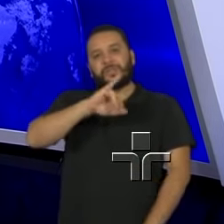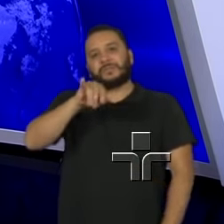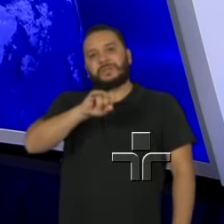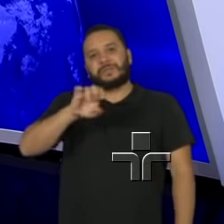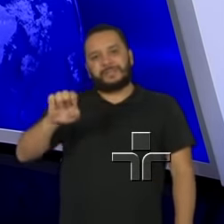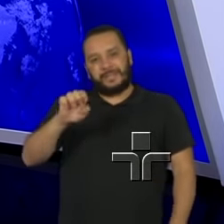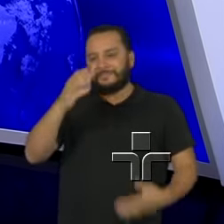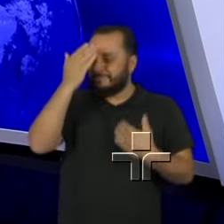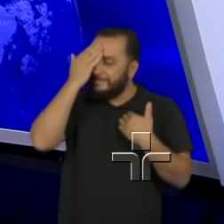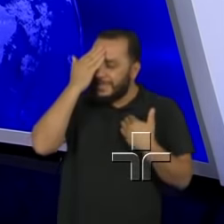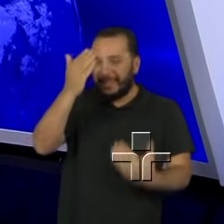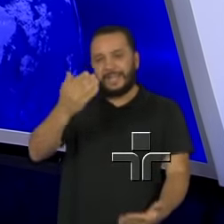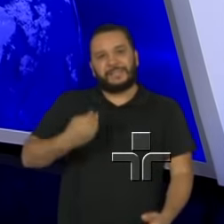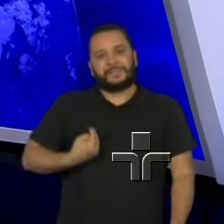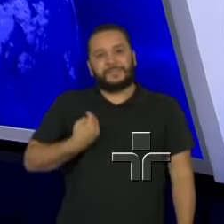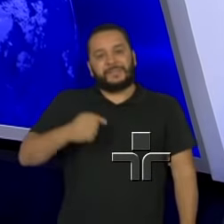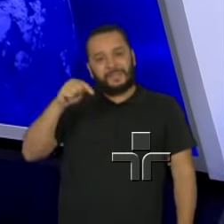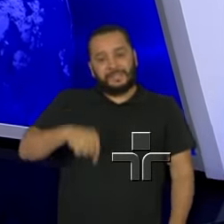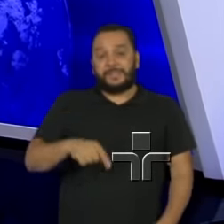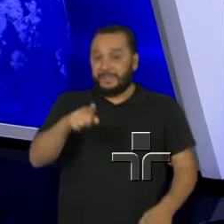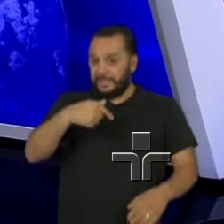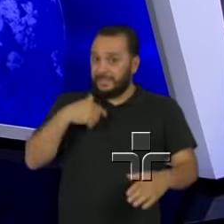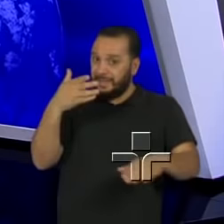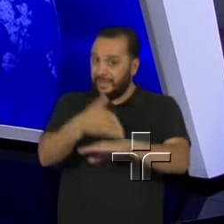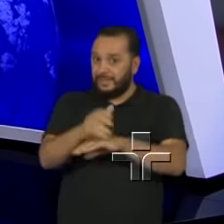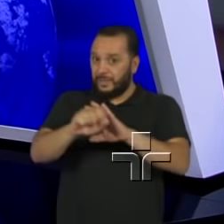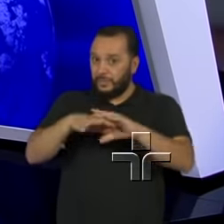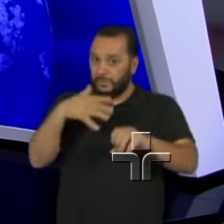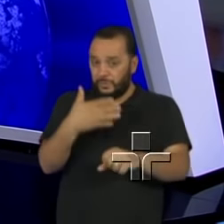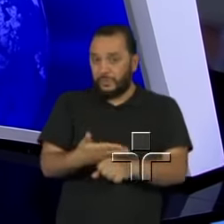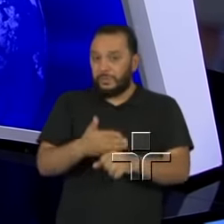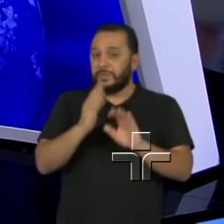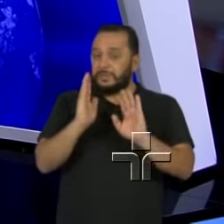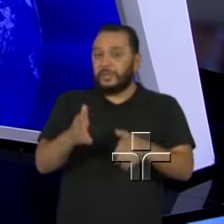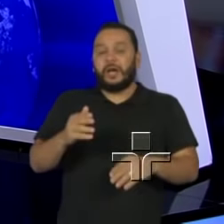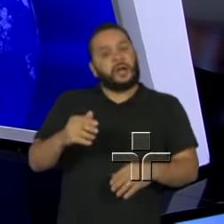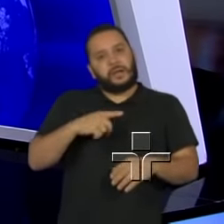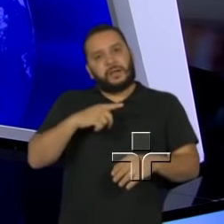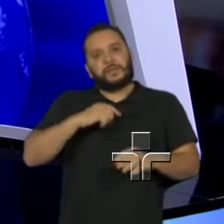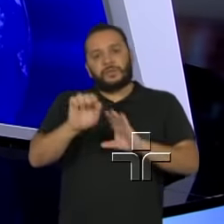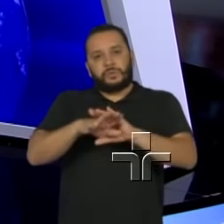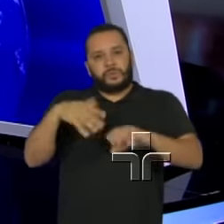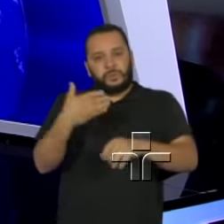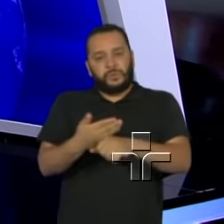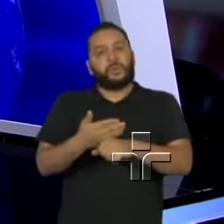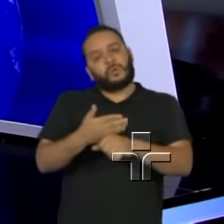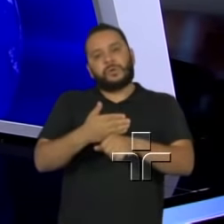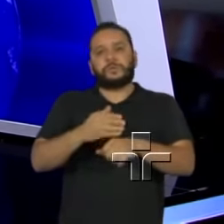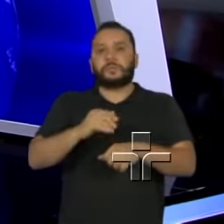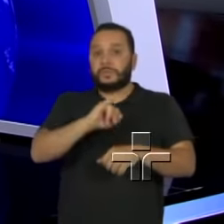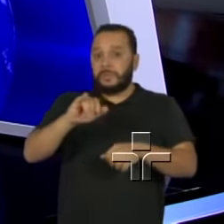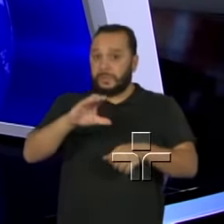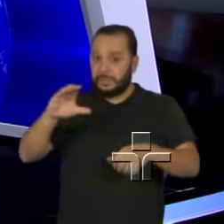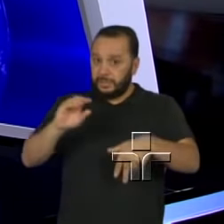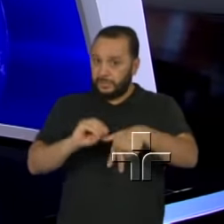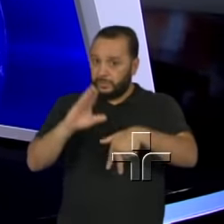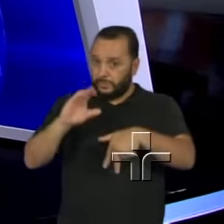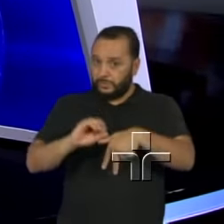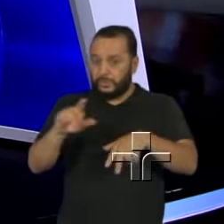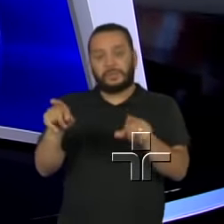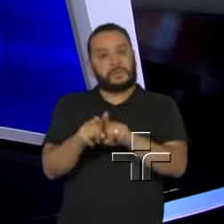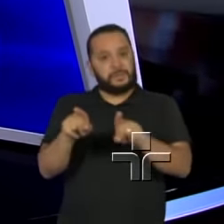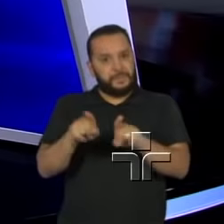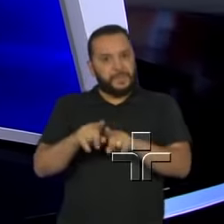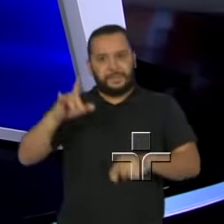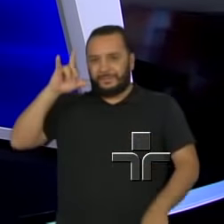vocês. Obrigado. E não se esqueça de acessar o nosso canal no YouTube. O endereço é youtube.com/jornalismo TV Cultura. E também a nossa conta